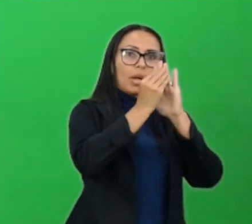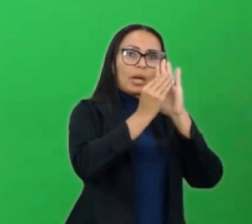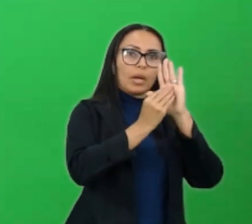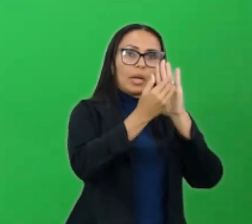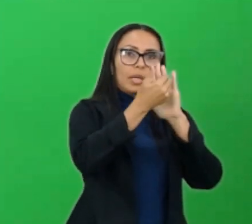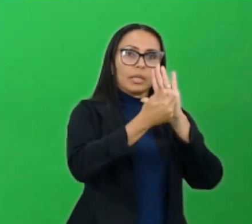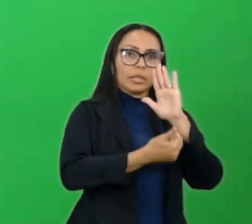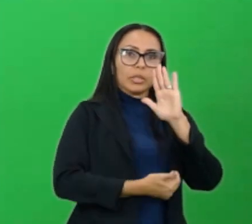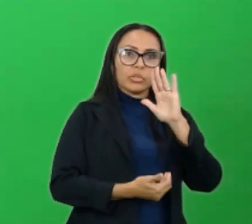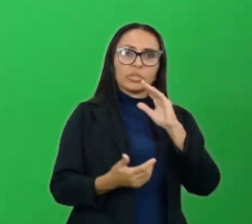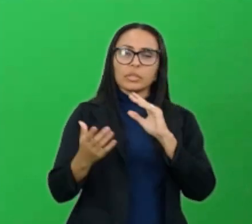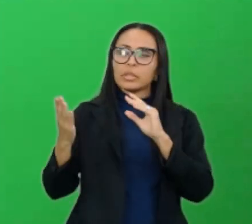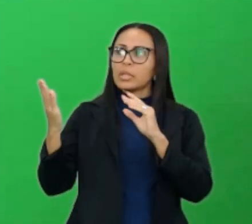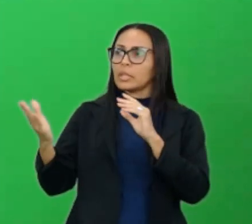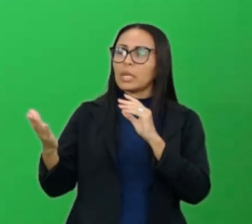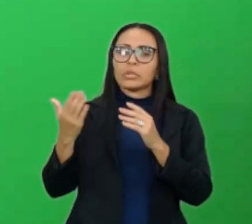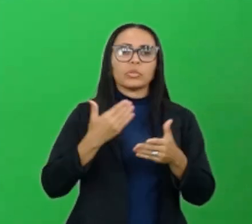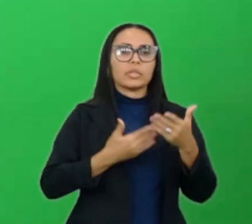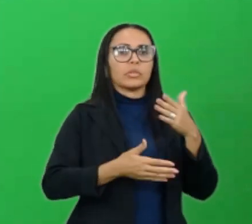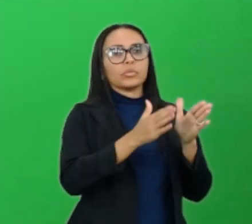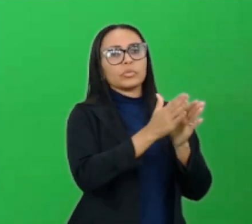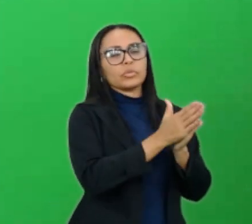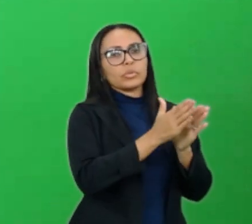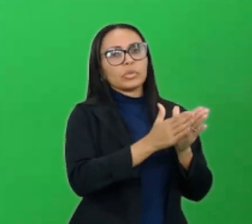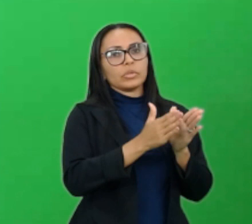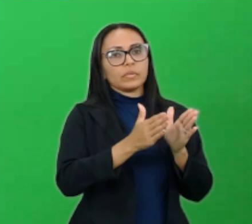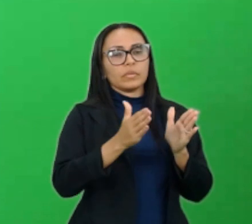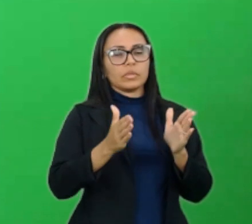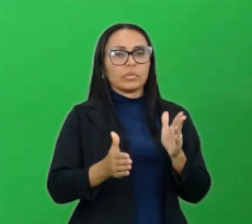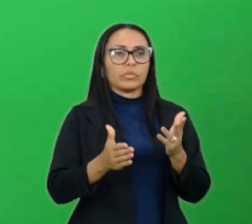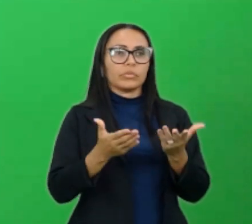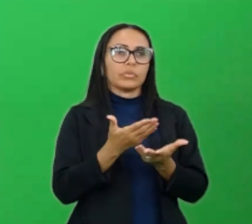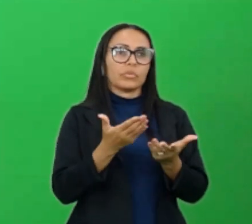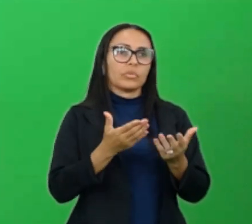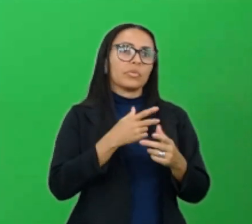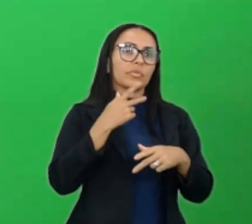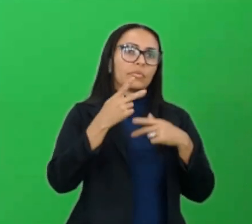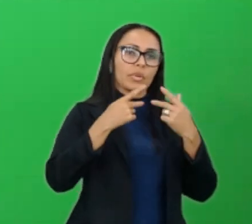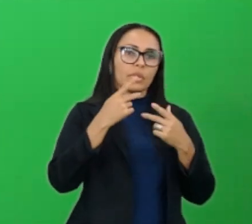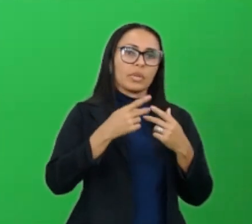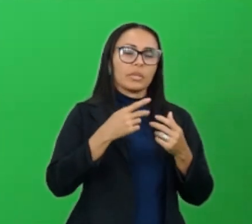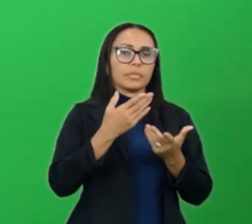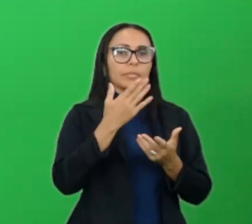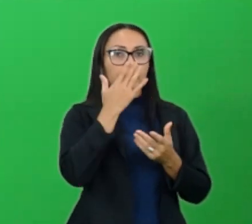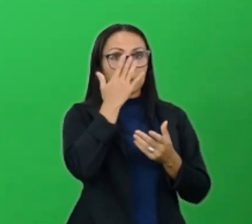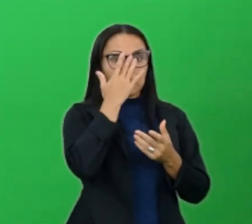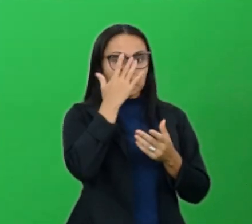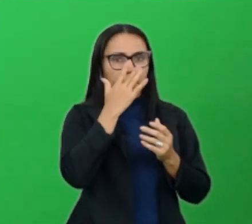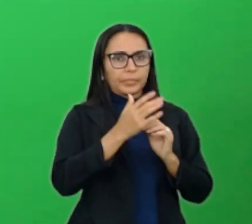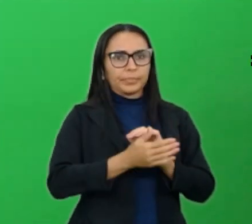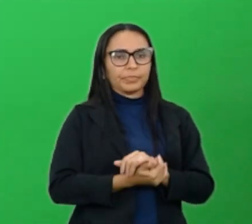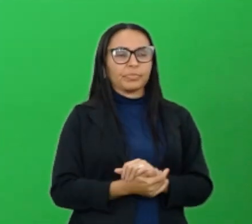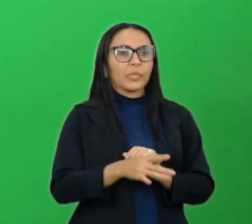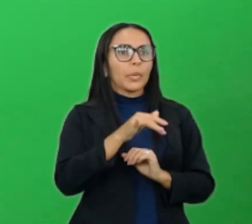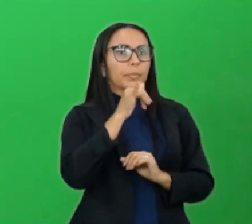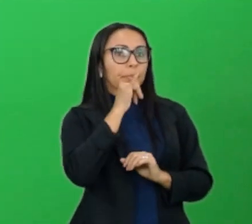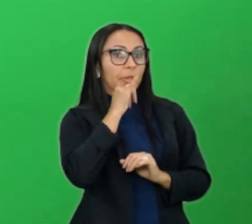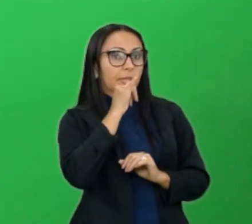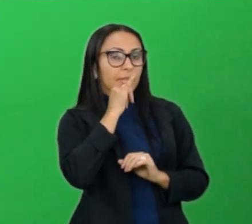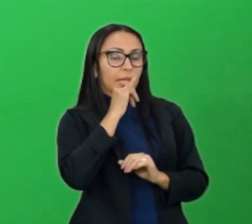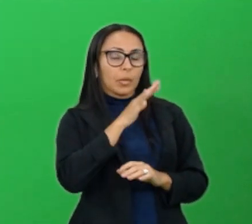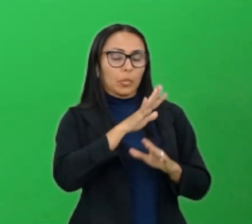associados às divisões sobre as quais eu falei na tela anterior. Então, por exemplo, são indicadores de